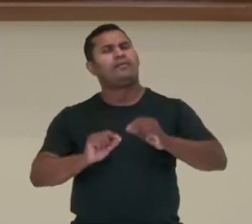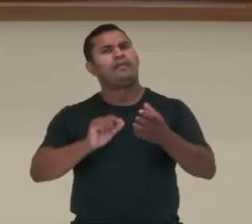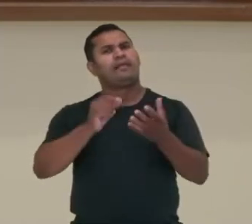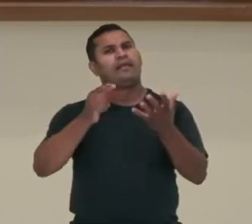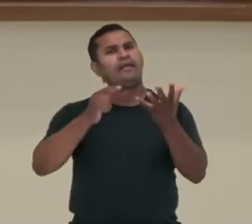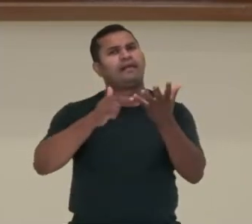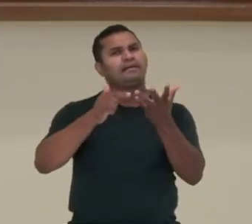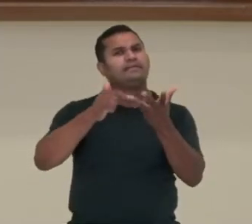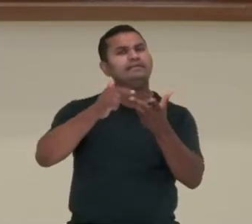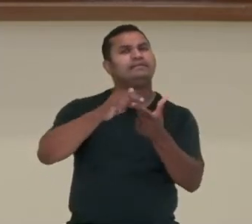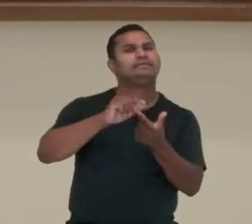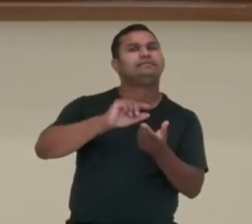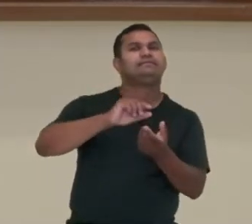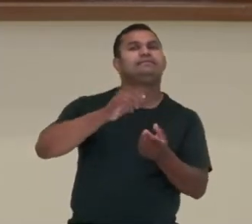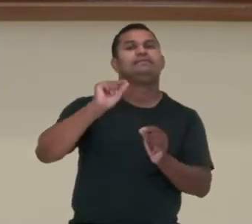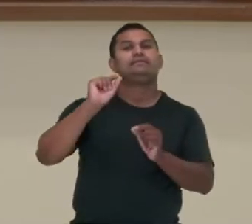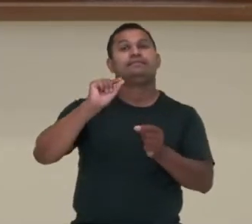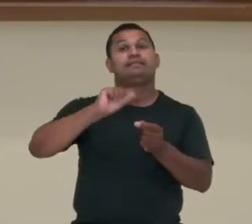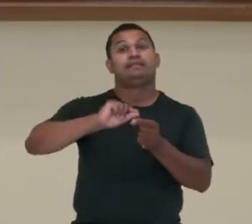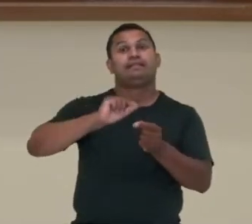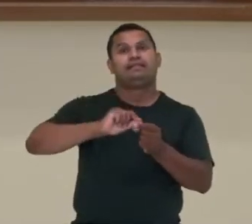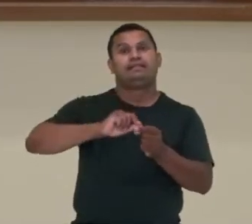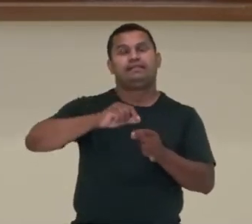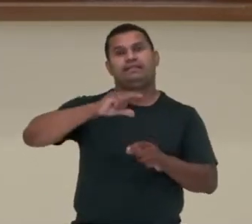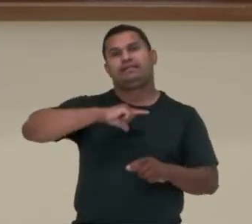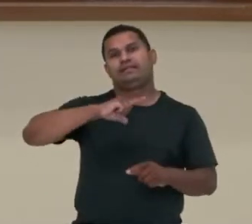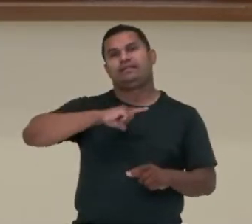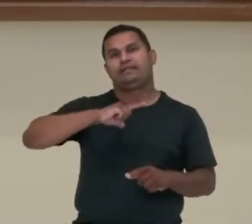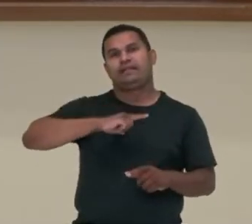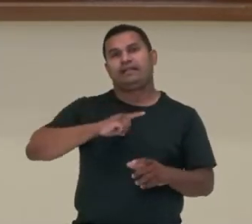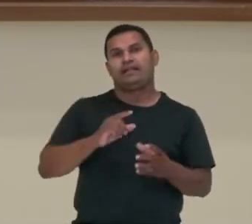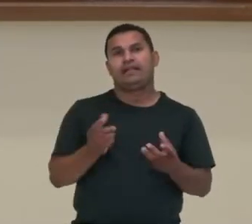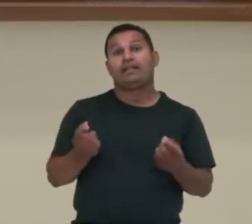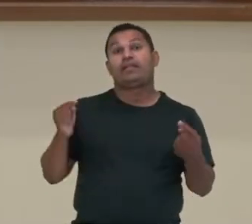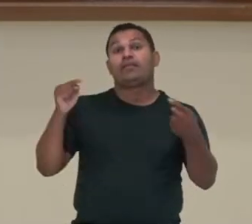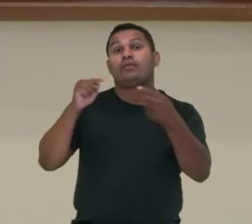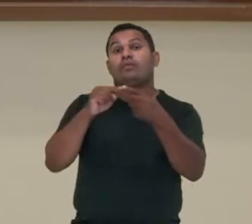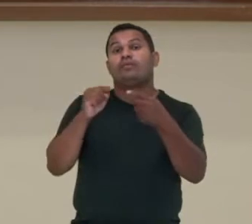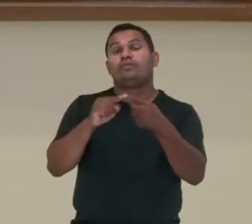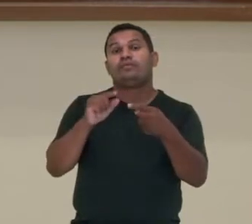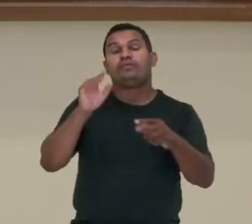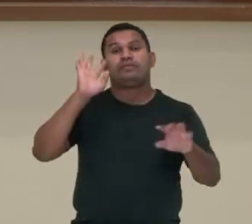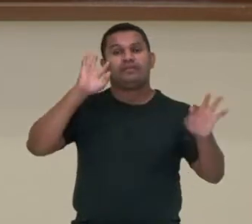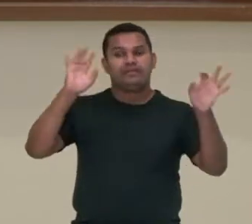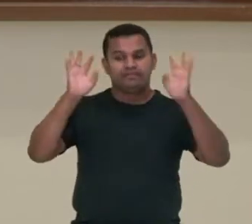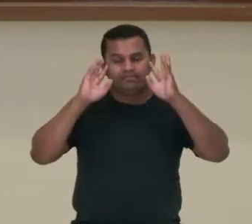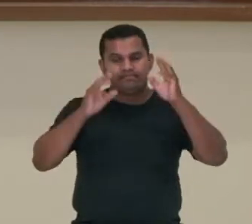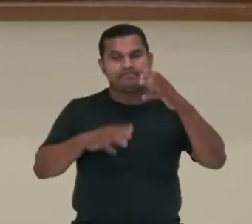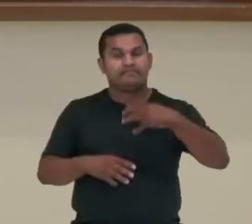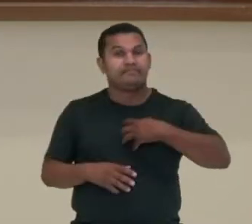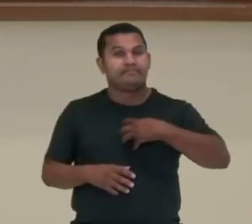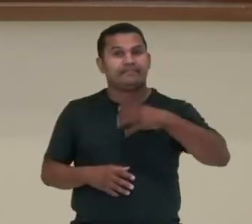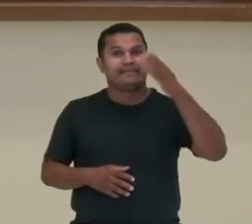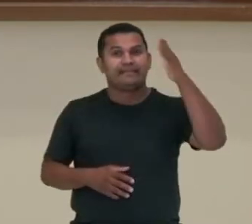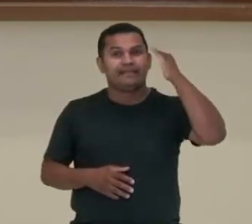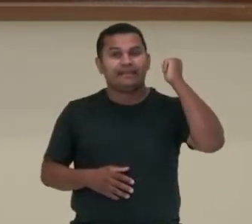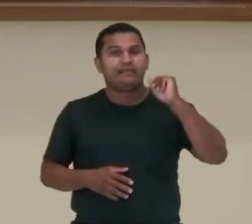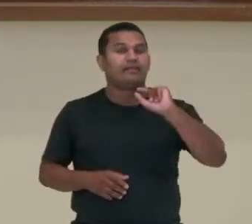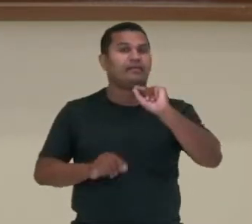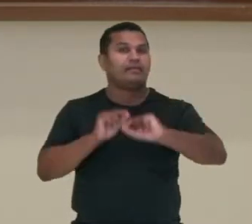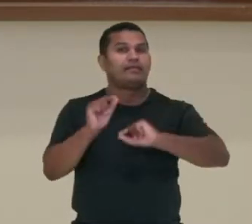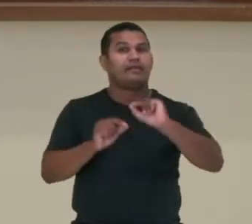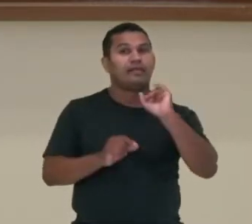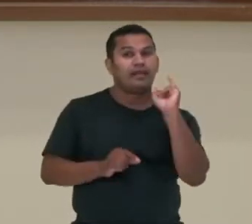O que está envolvido na biosfera, ou seja, o que faz parte da biosfera? Qual